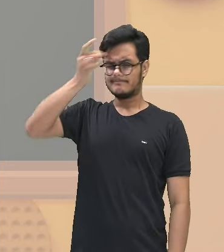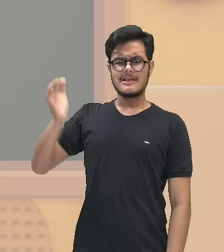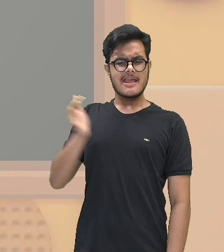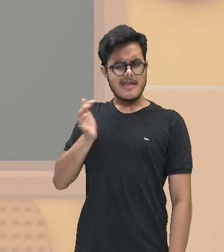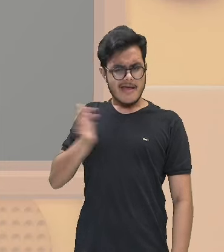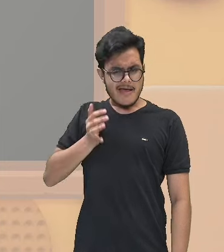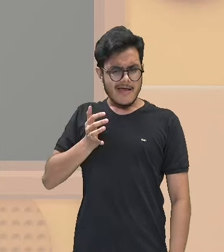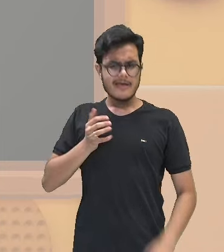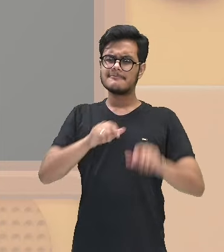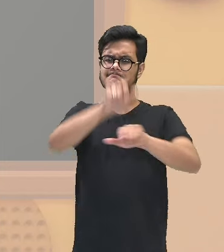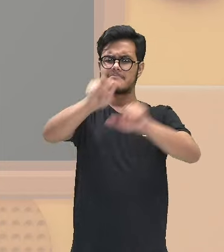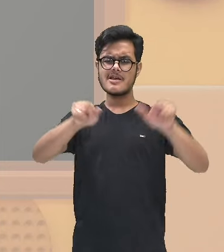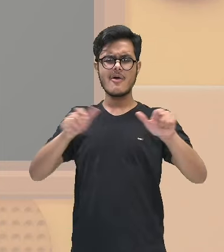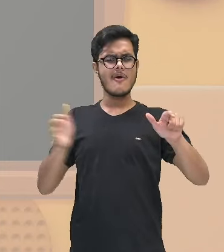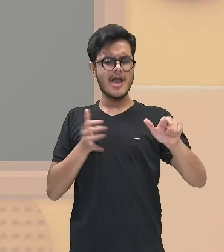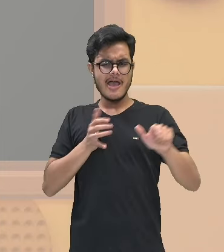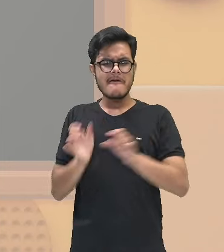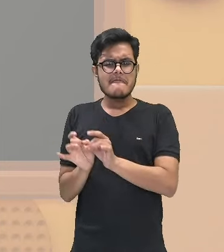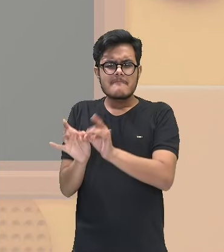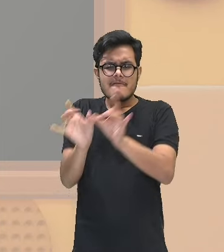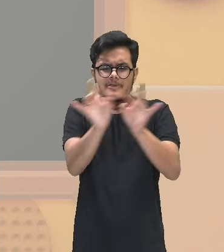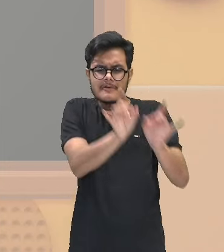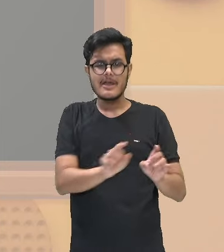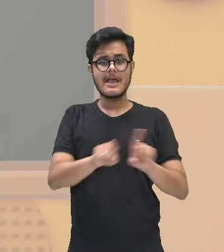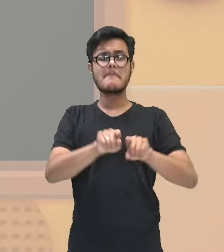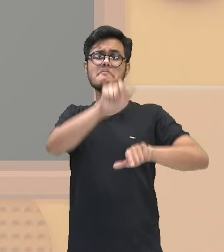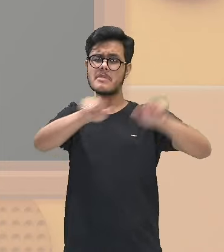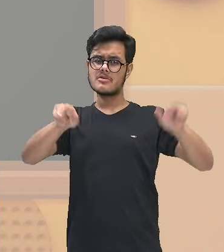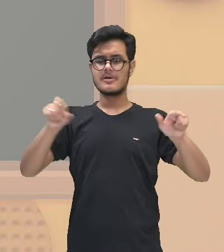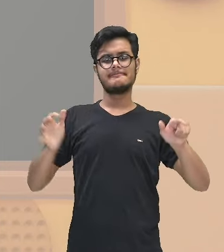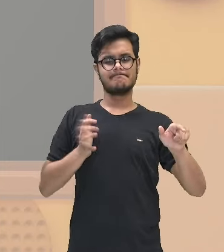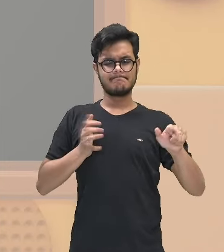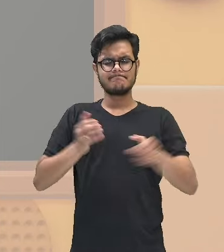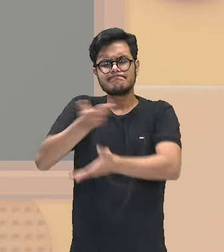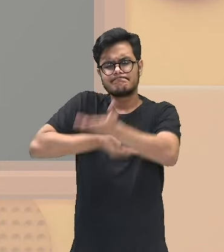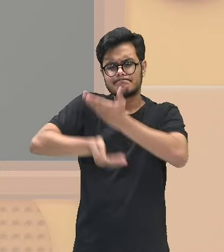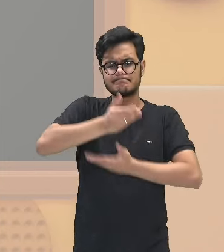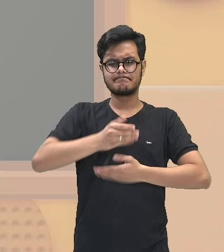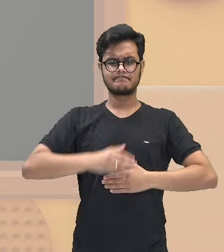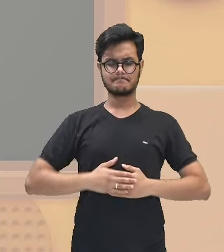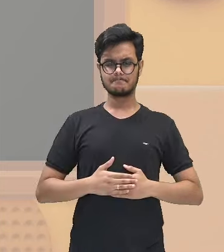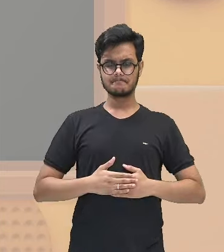burguesia comercial e a nobreza. O que acontece nesse momento?